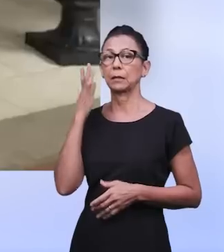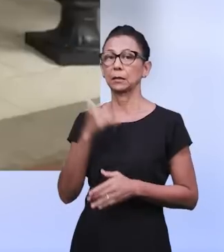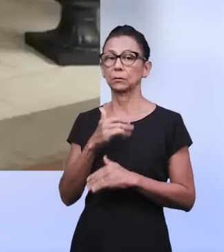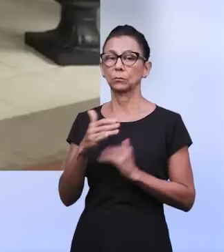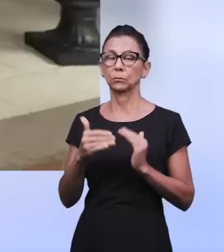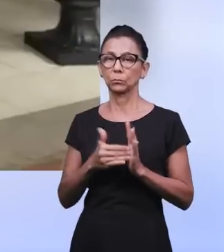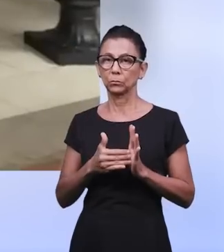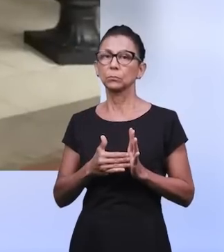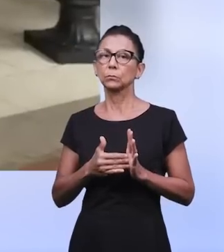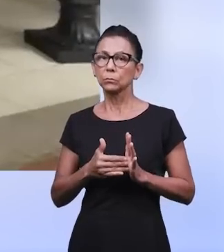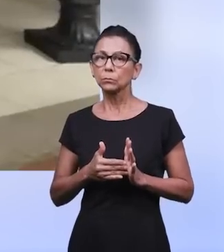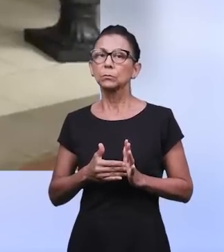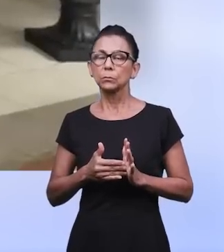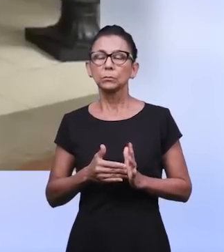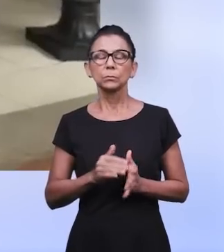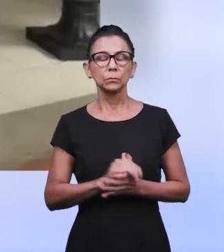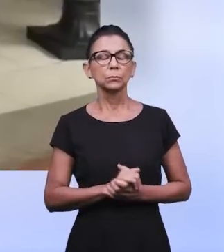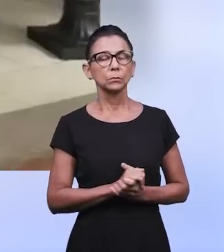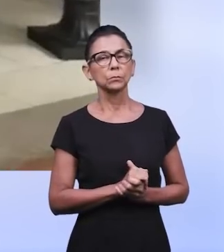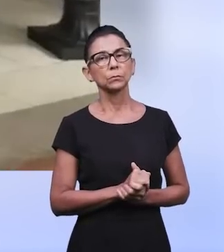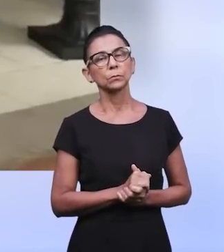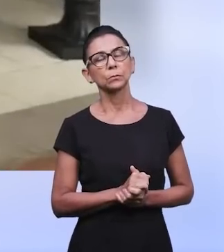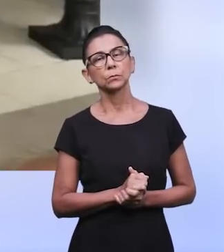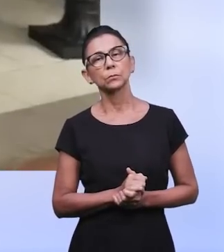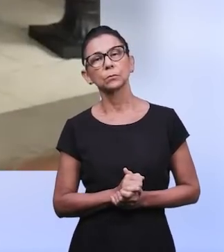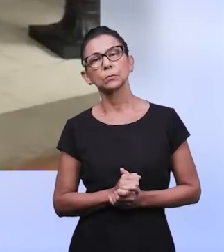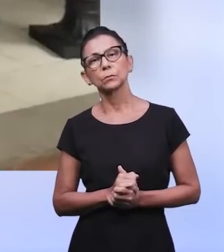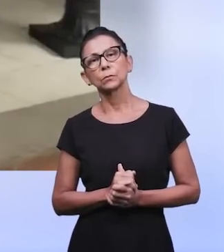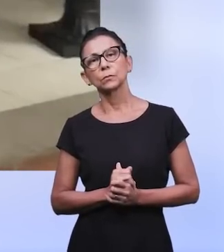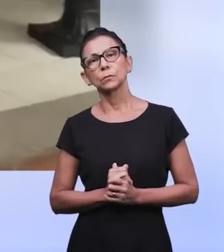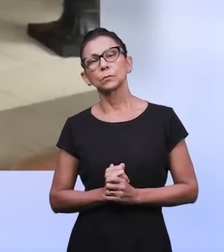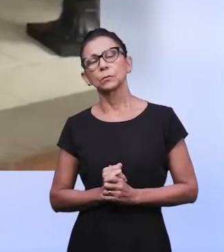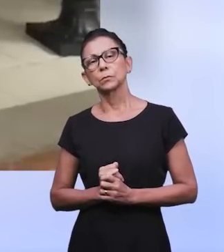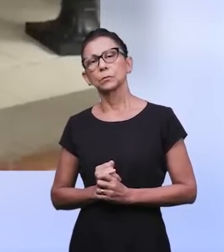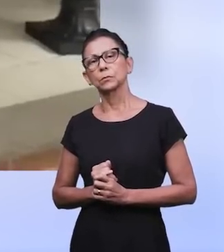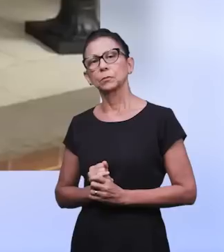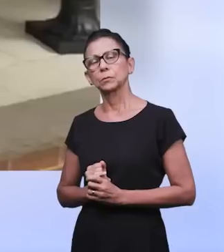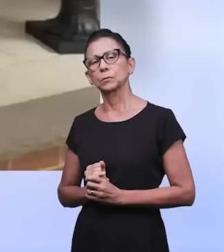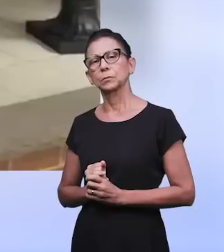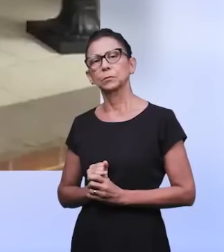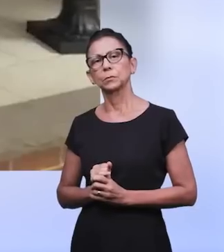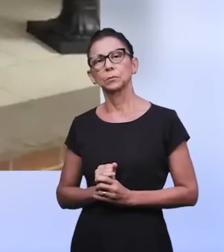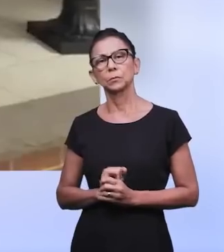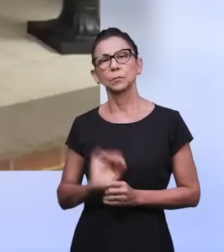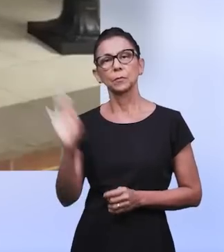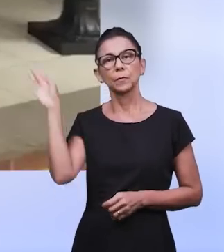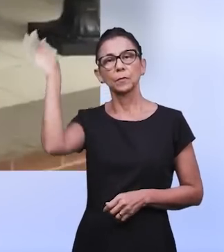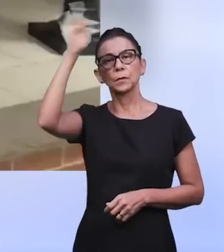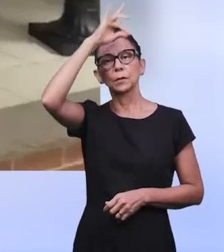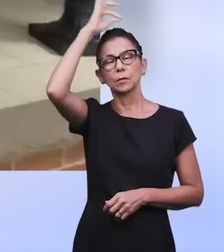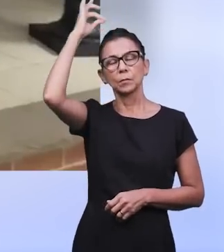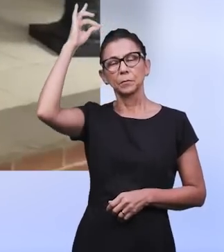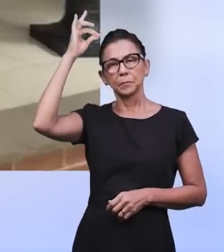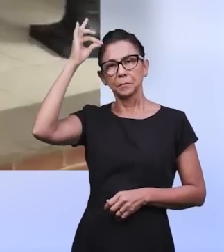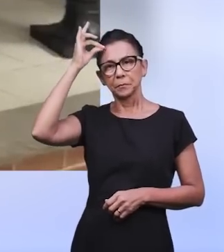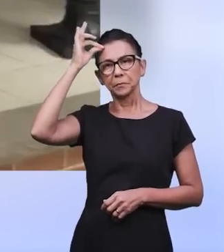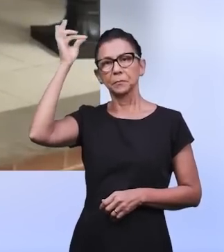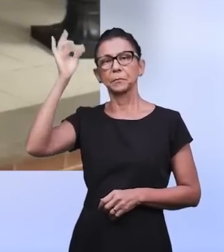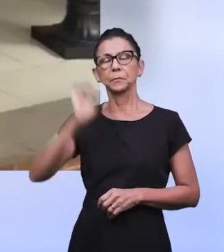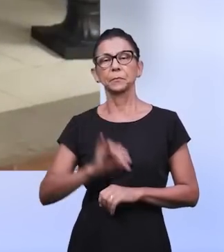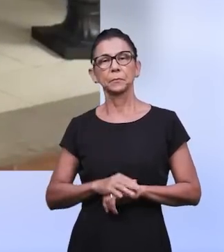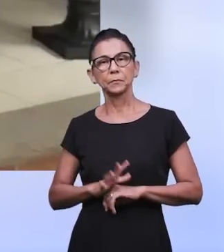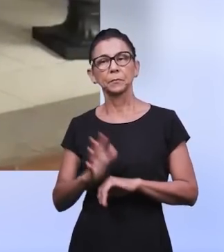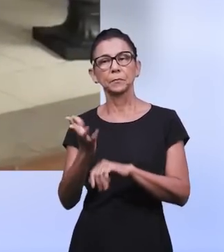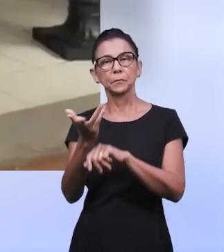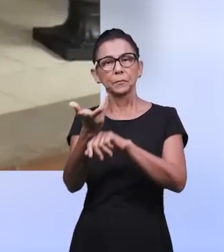Porque isso é corpo, né? Então nós vemos então o Espírito Santo movimentando os irmãos, o Espírito Santo levando os irmãos